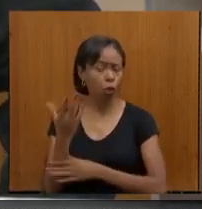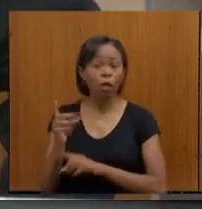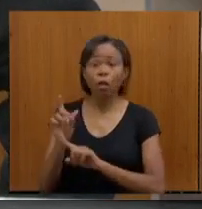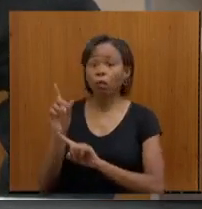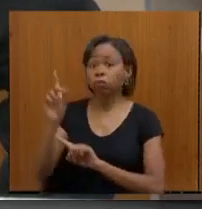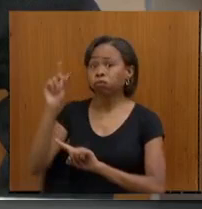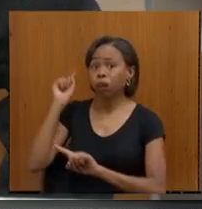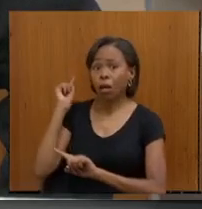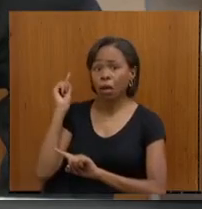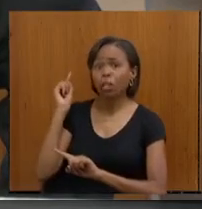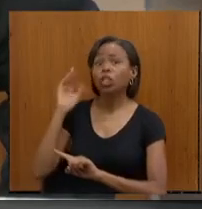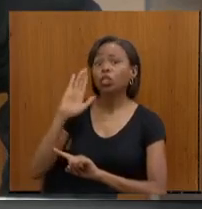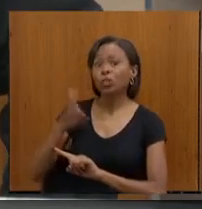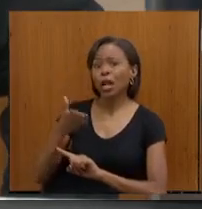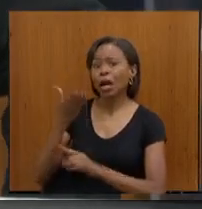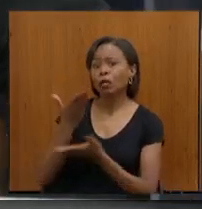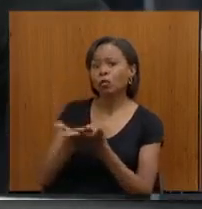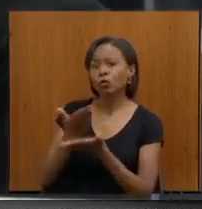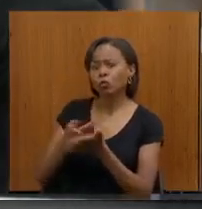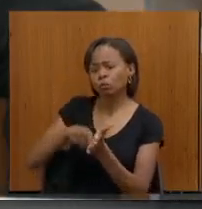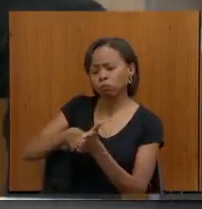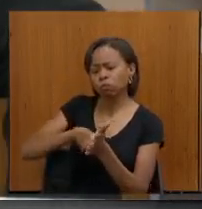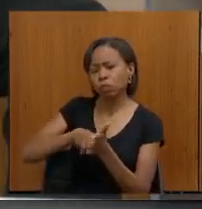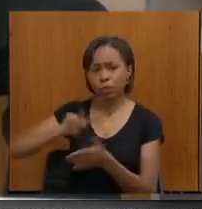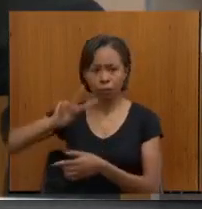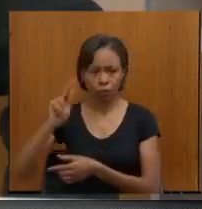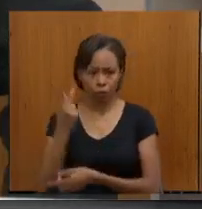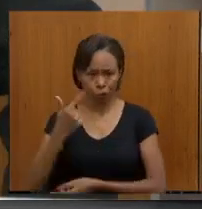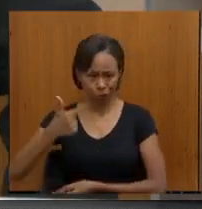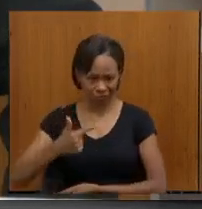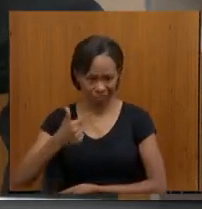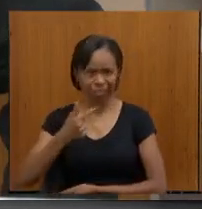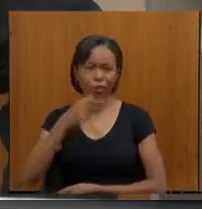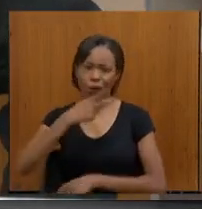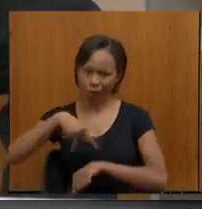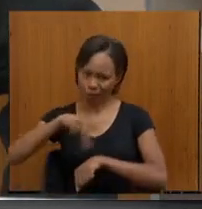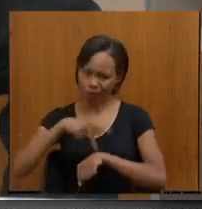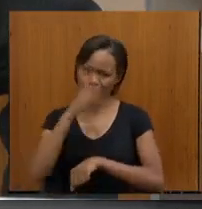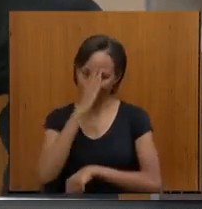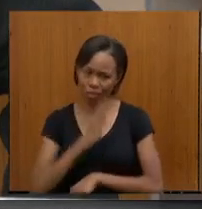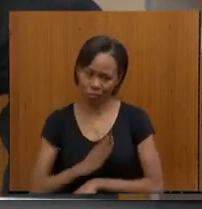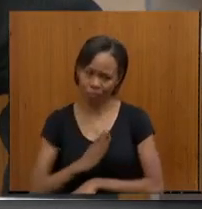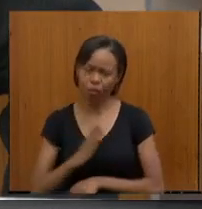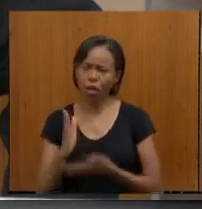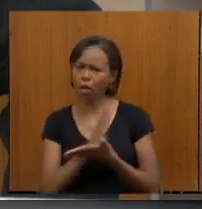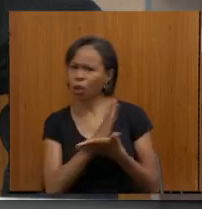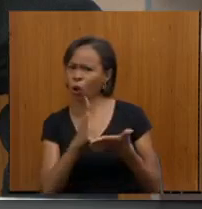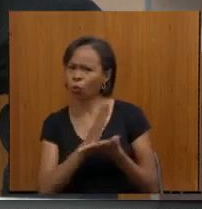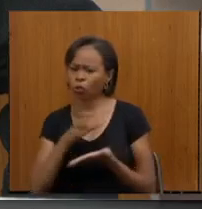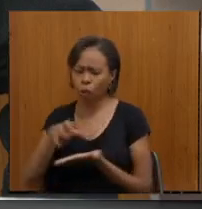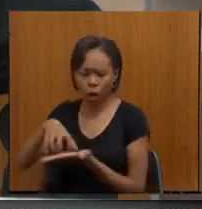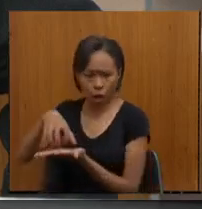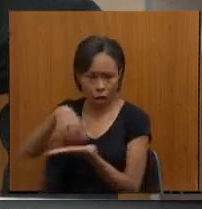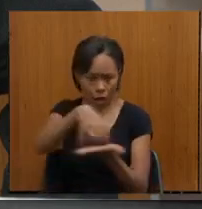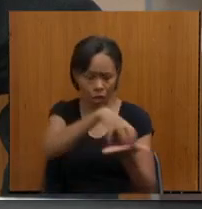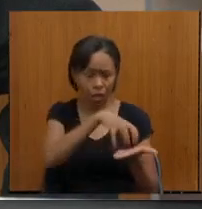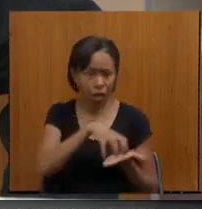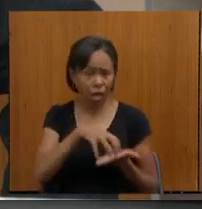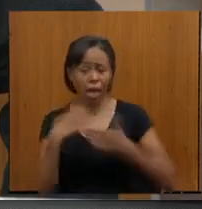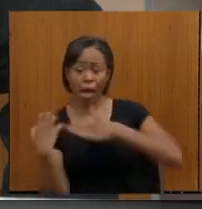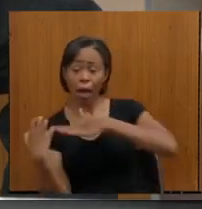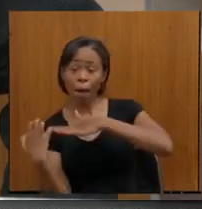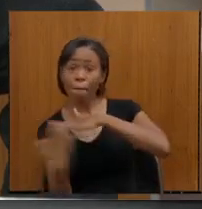hidrogênio no nosso país e algumas das empresas geradas a partir desse centro de excelência inclusive hoje são